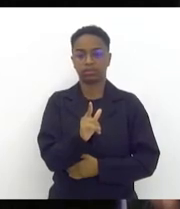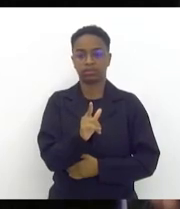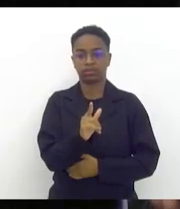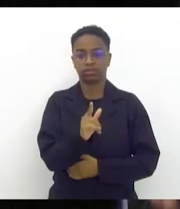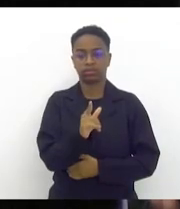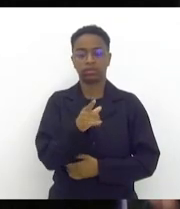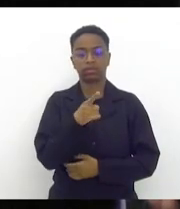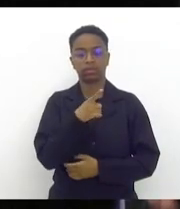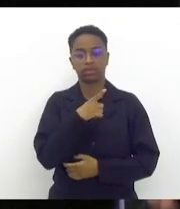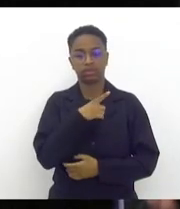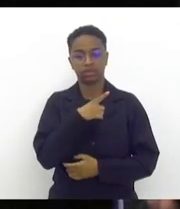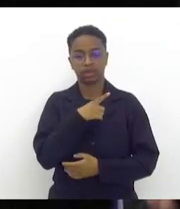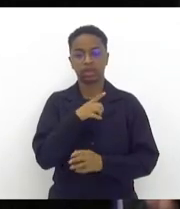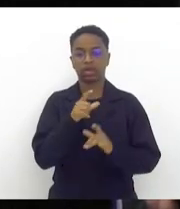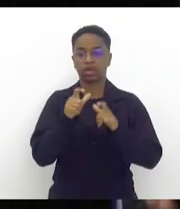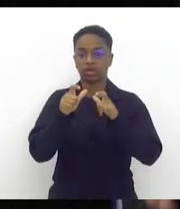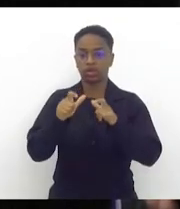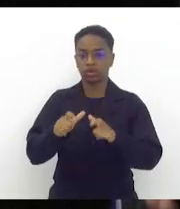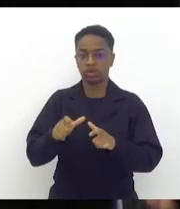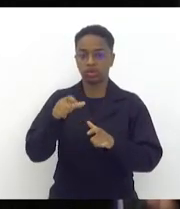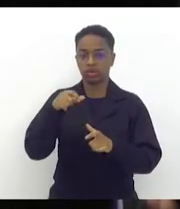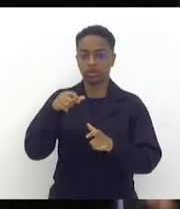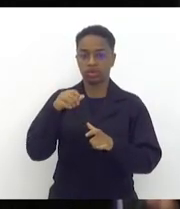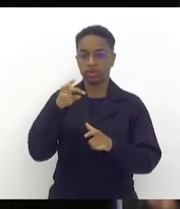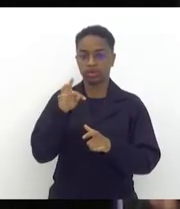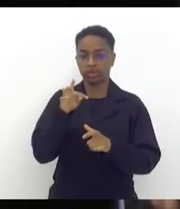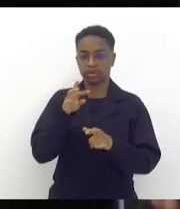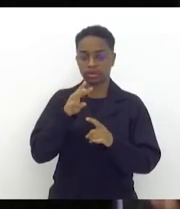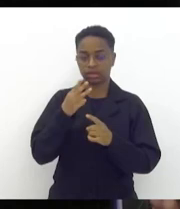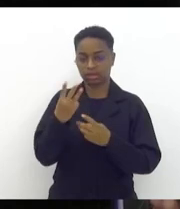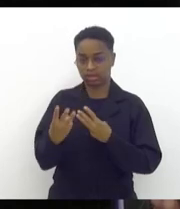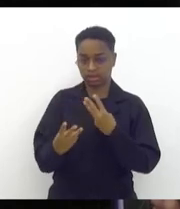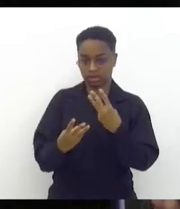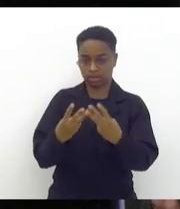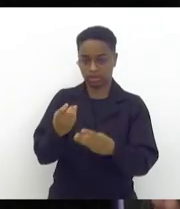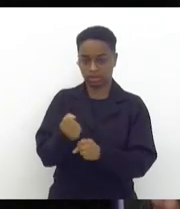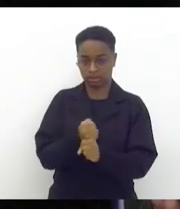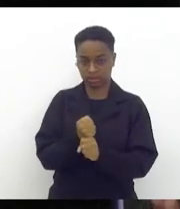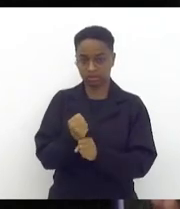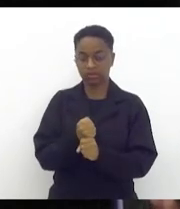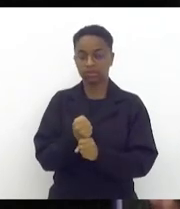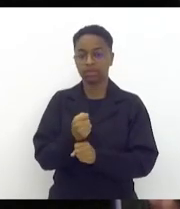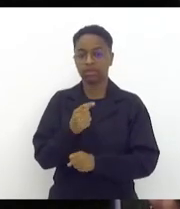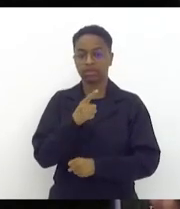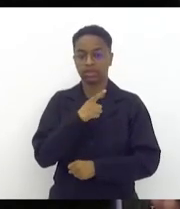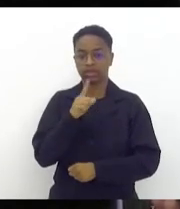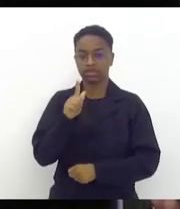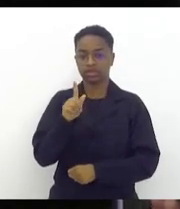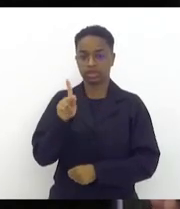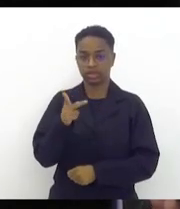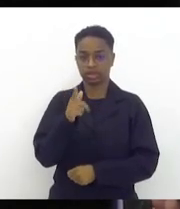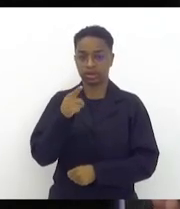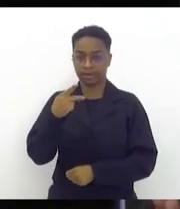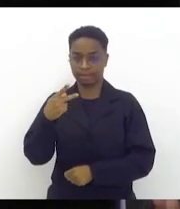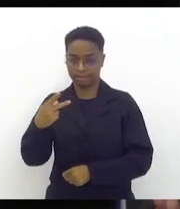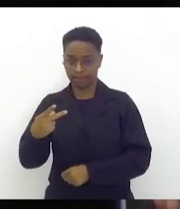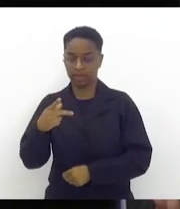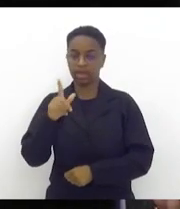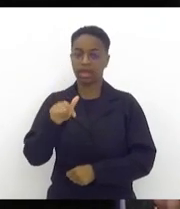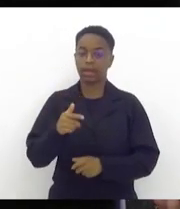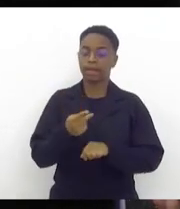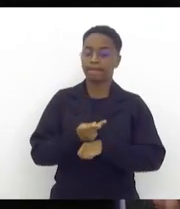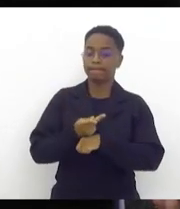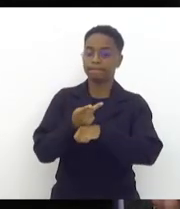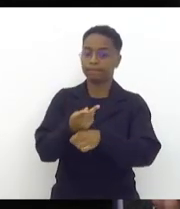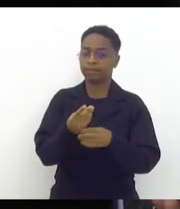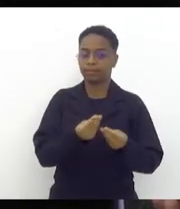triênio haja, no cálculo do triênio, a incidência da GHP, que é a gratificação específica,